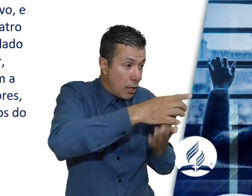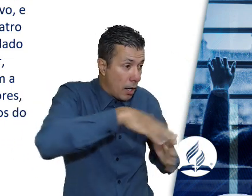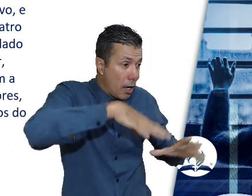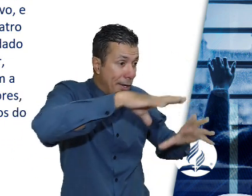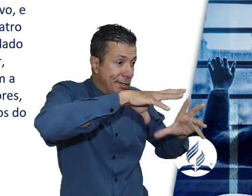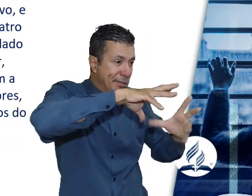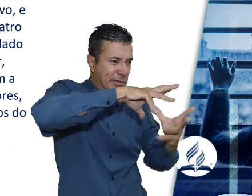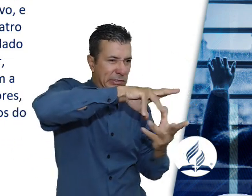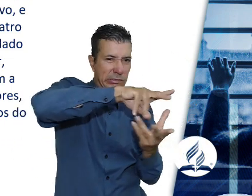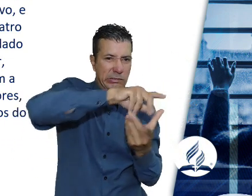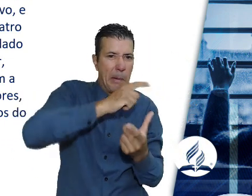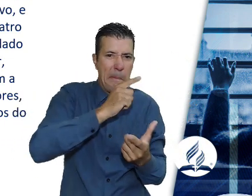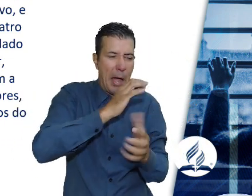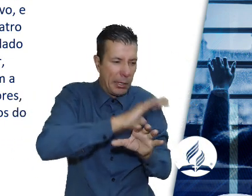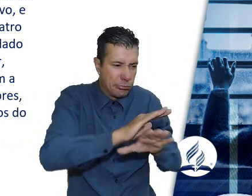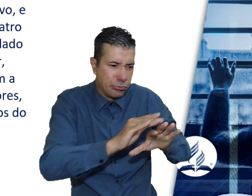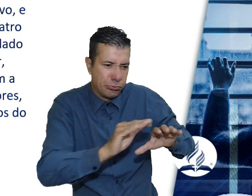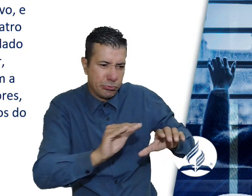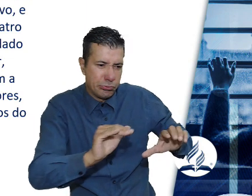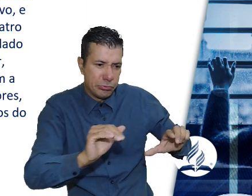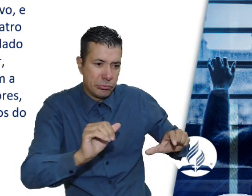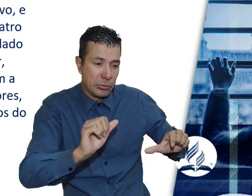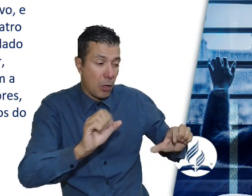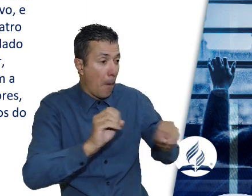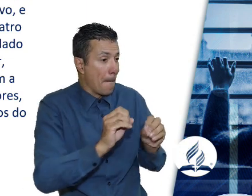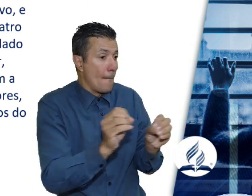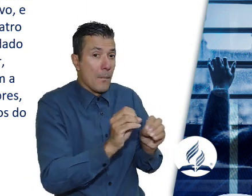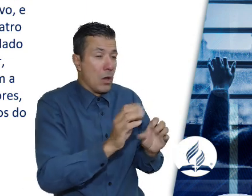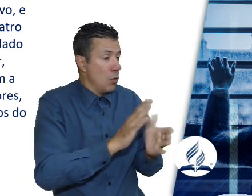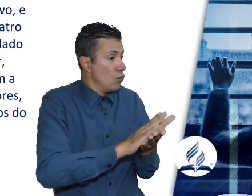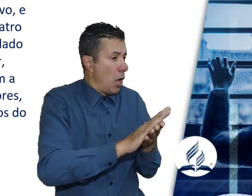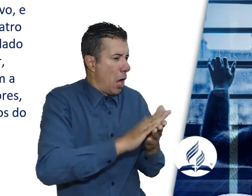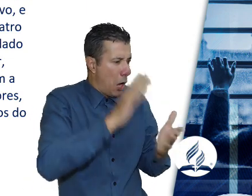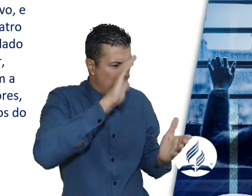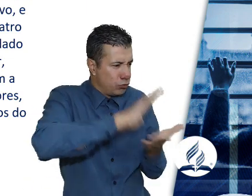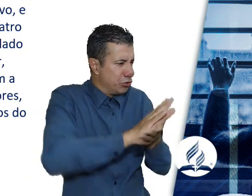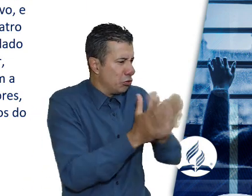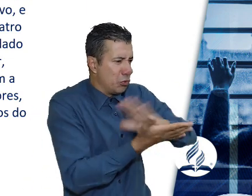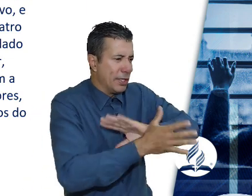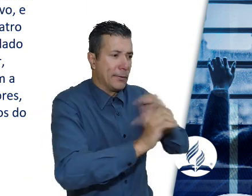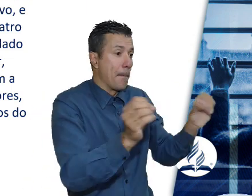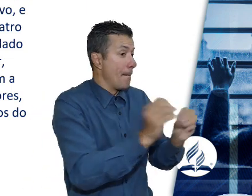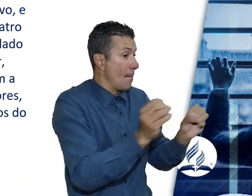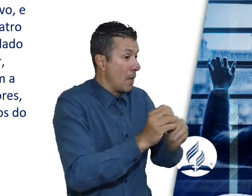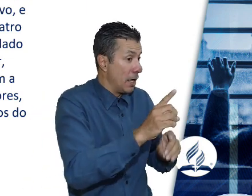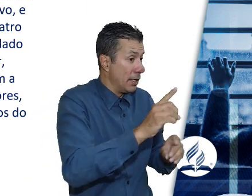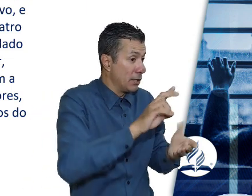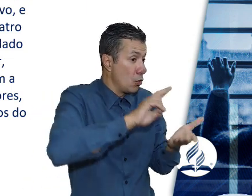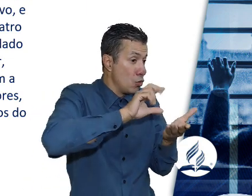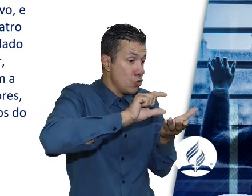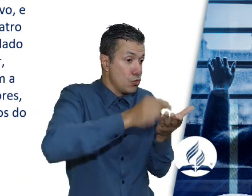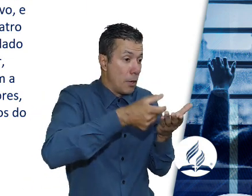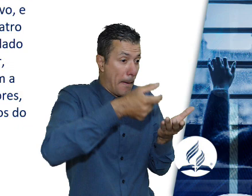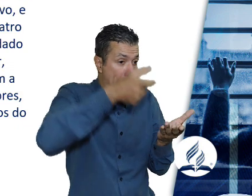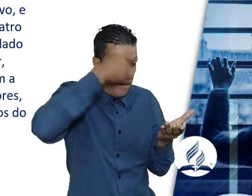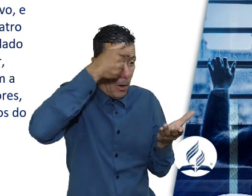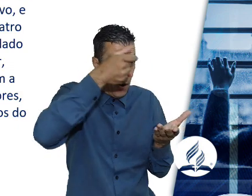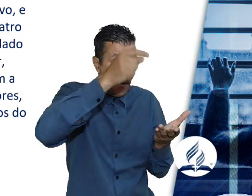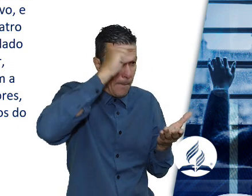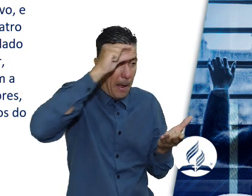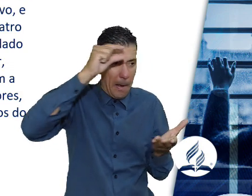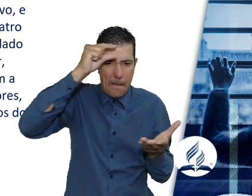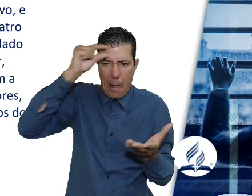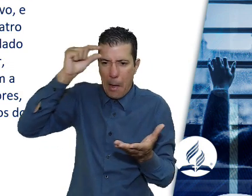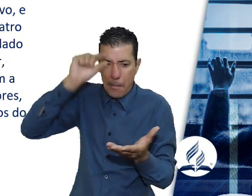terra e ao mar, dizendo, não danifiqueis nem a terra, nem o mar, nem as árvores, até selarmos na fronte os servos do nosso